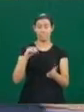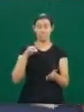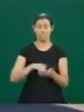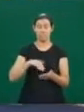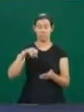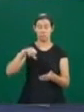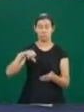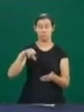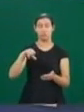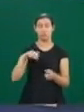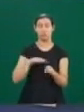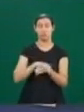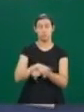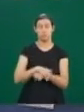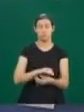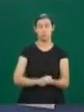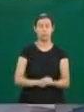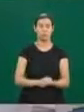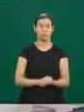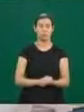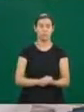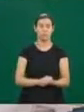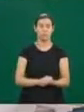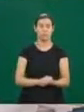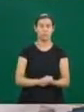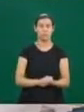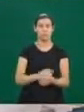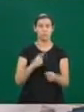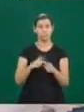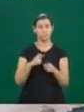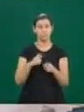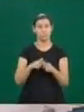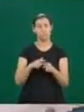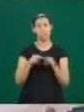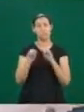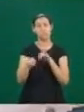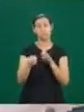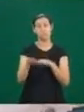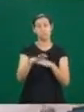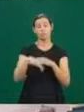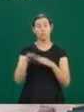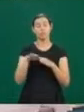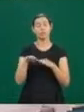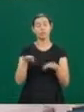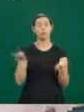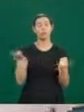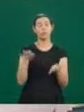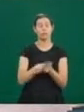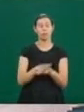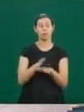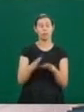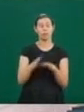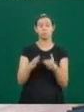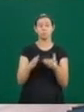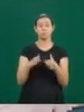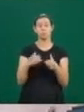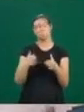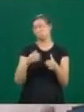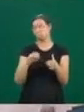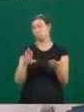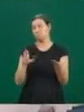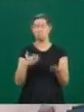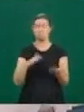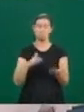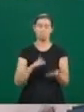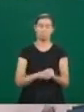às 9 da noite, né? Não tão tarde, porque aqui o pessoal acaba mais cedo. E é só aparecer aqui no Centro de Convivência do